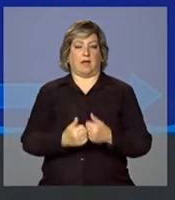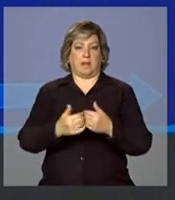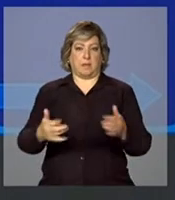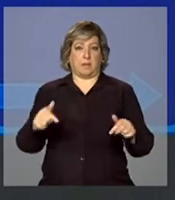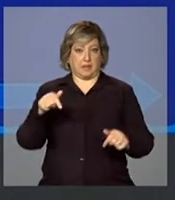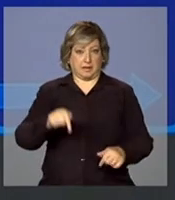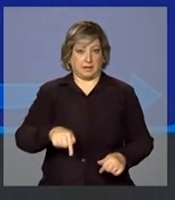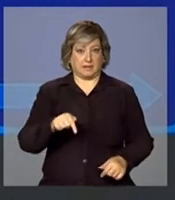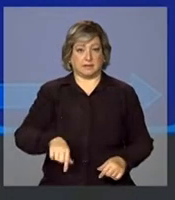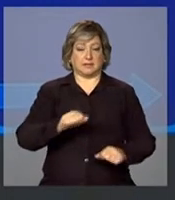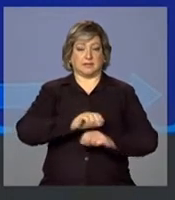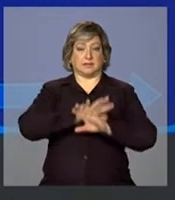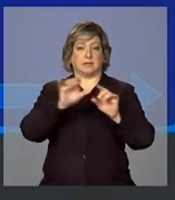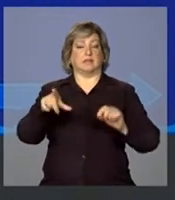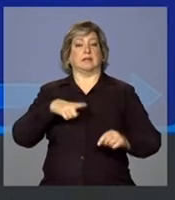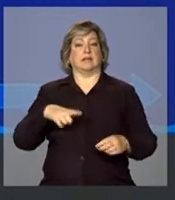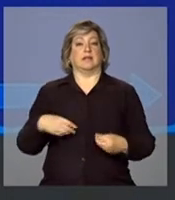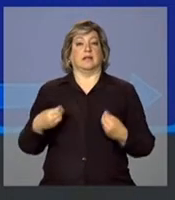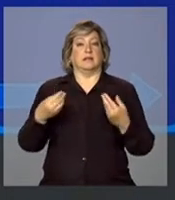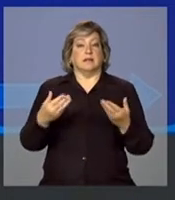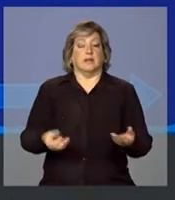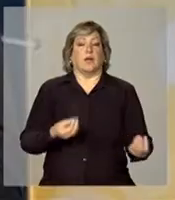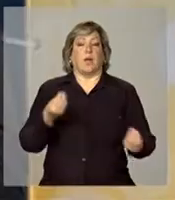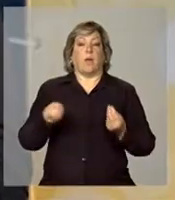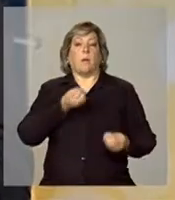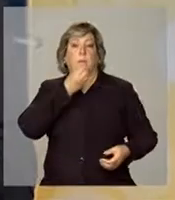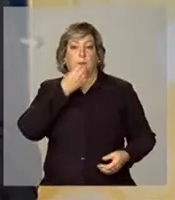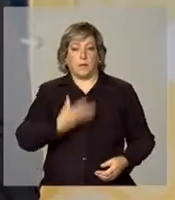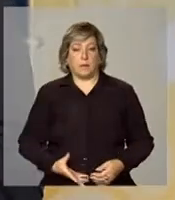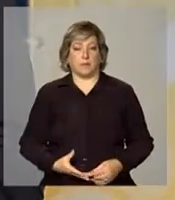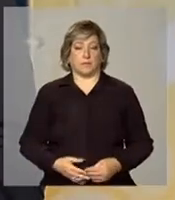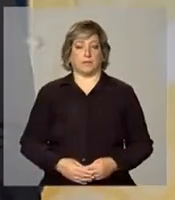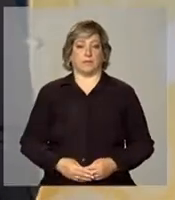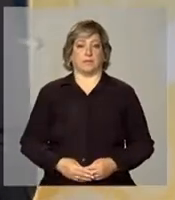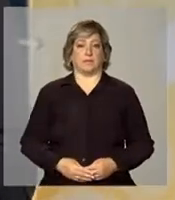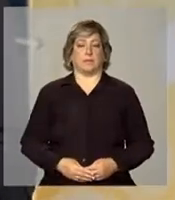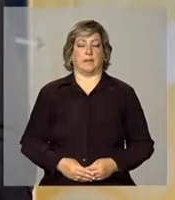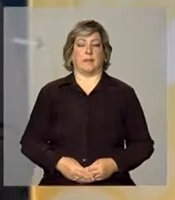Essa transparência, ela traz como benefício